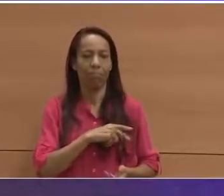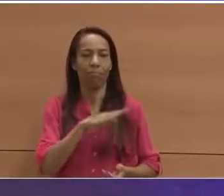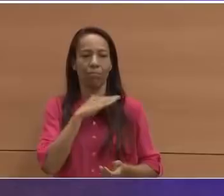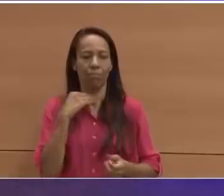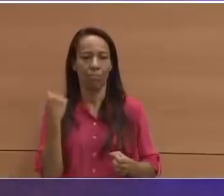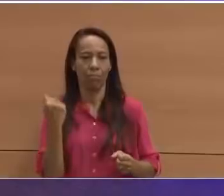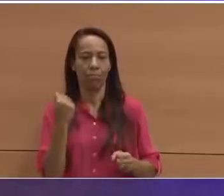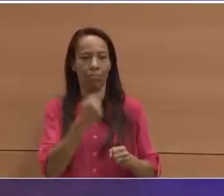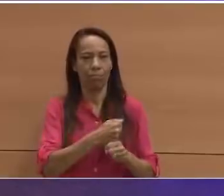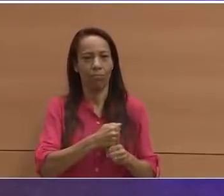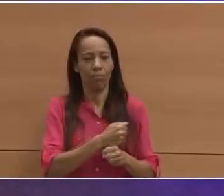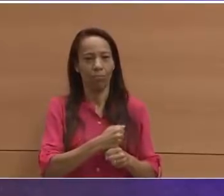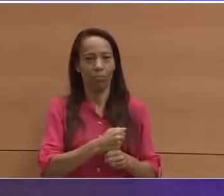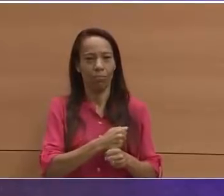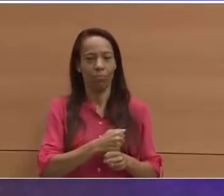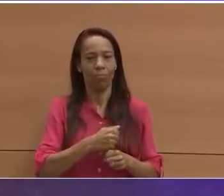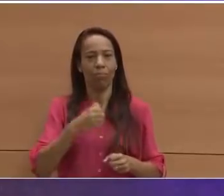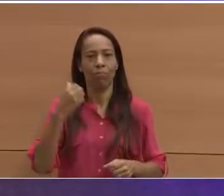67.